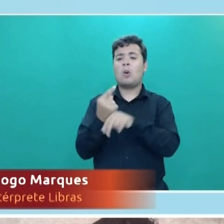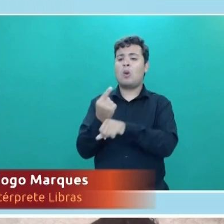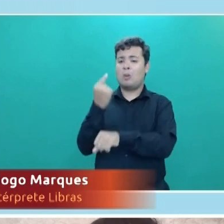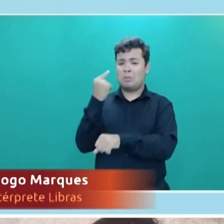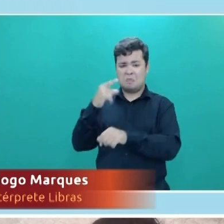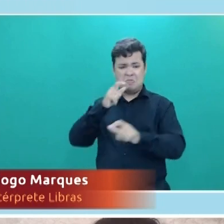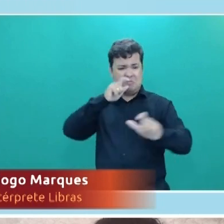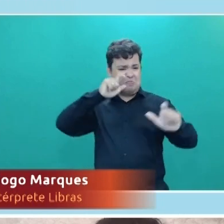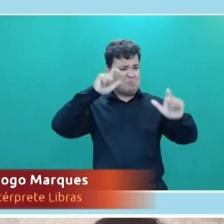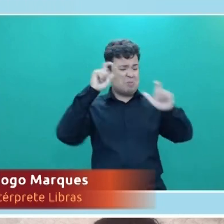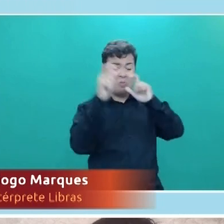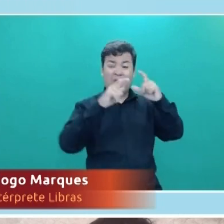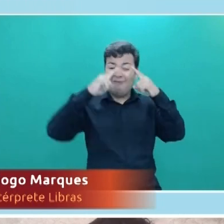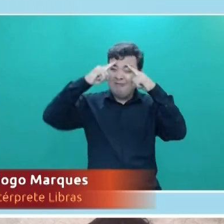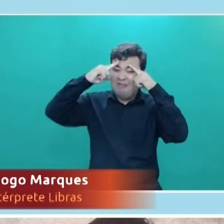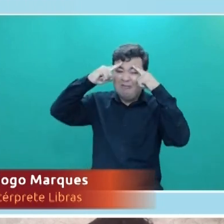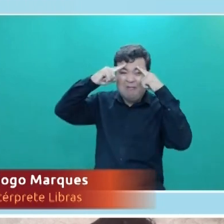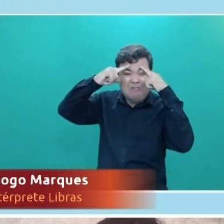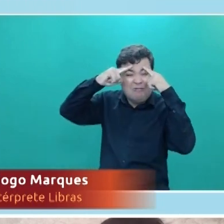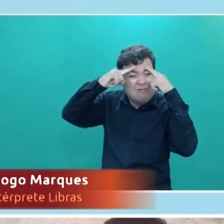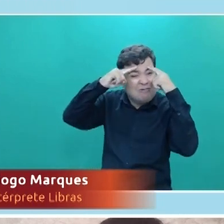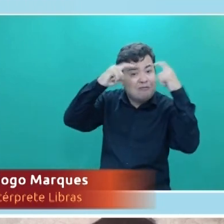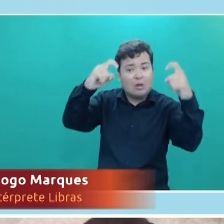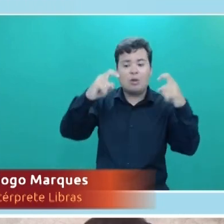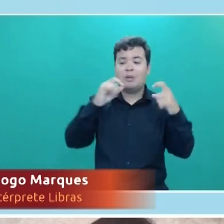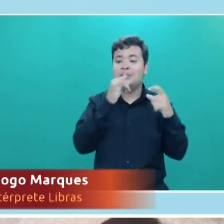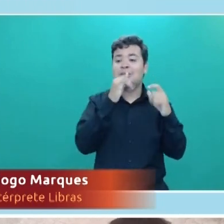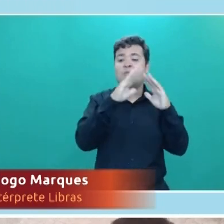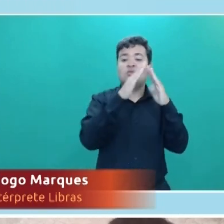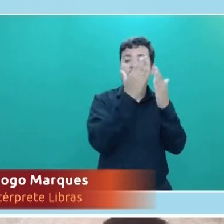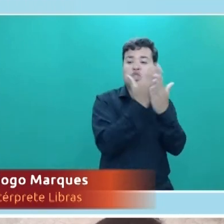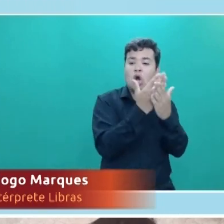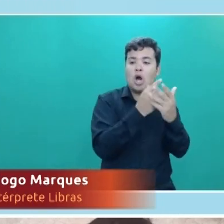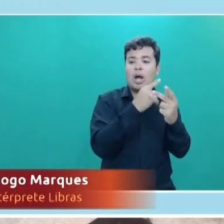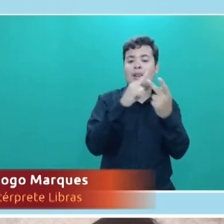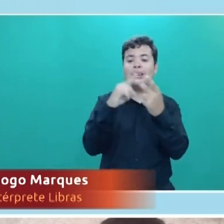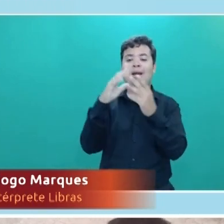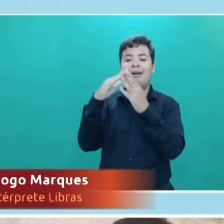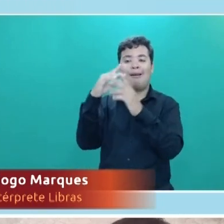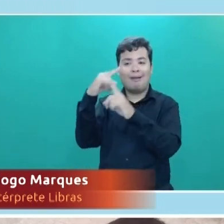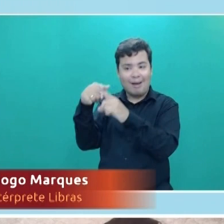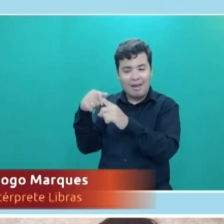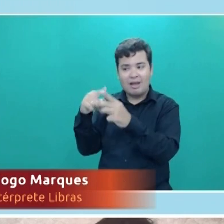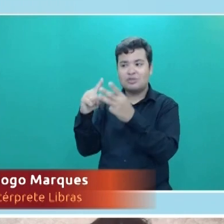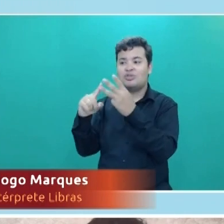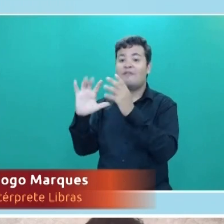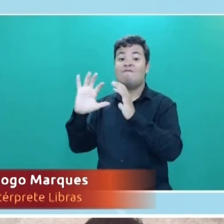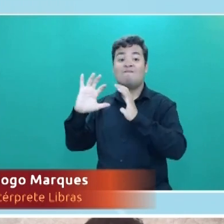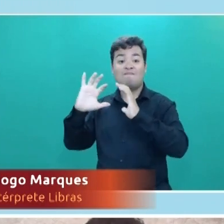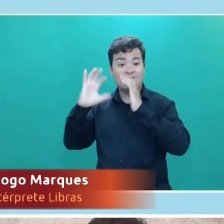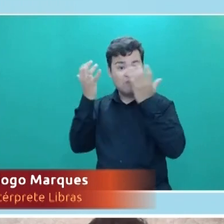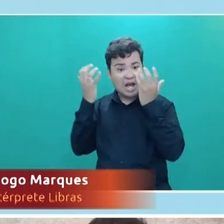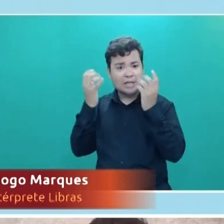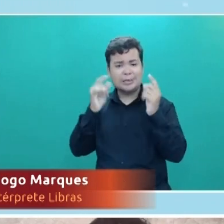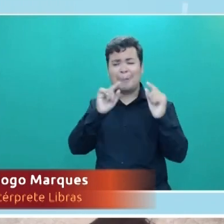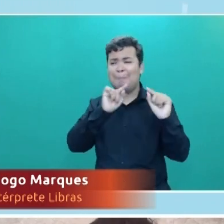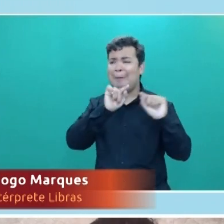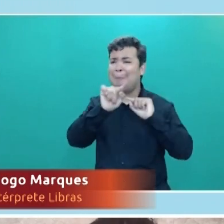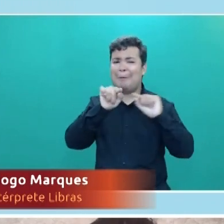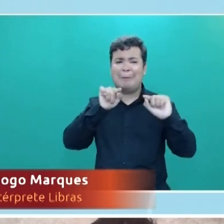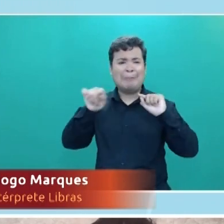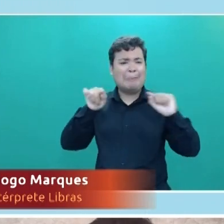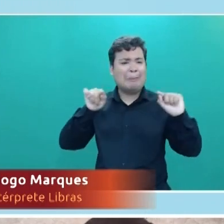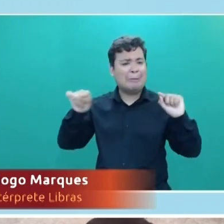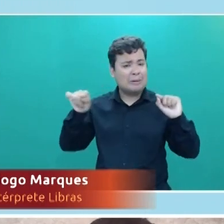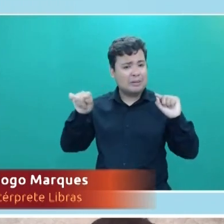ataques violentos em escolas, em igrejas, em festas, né, provocando a